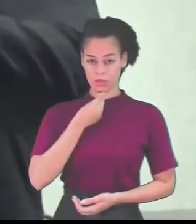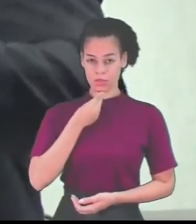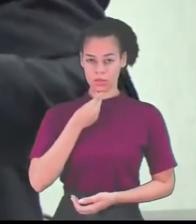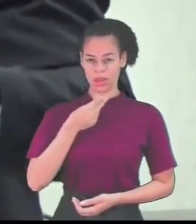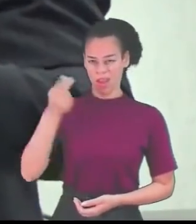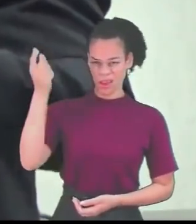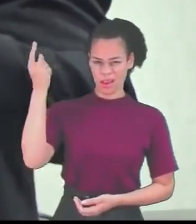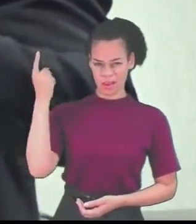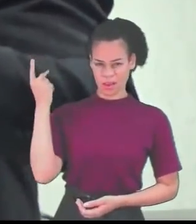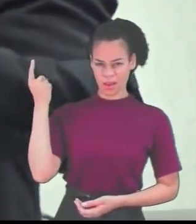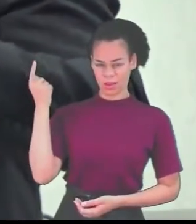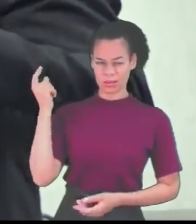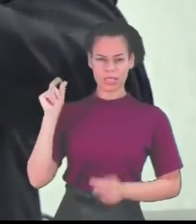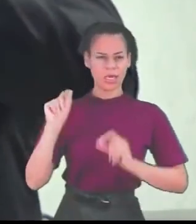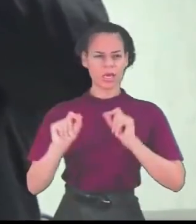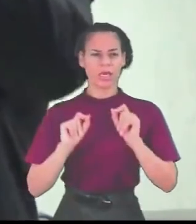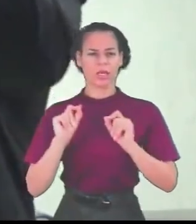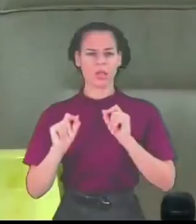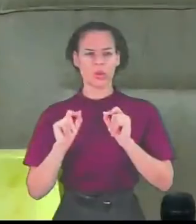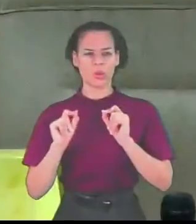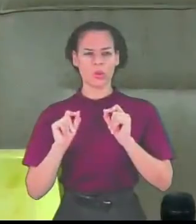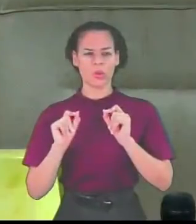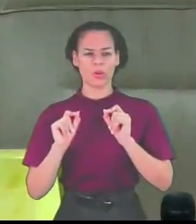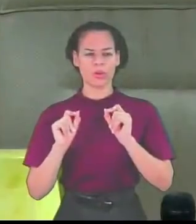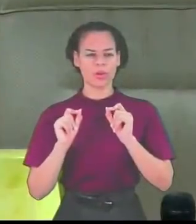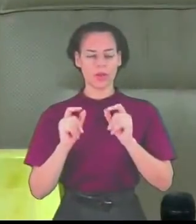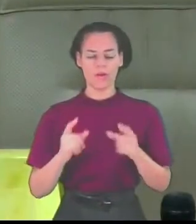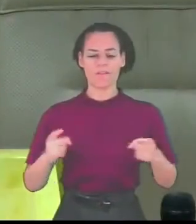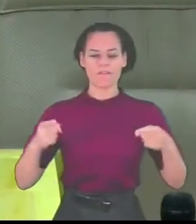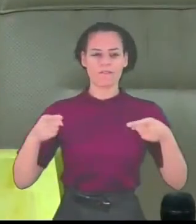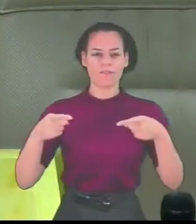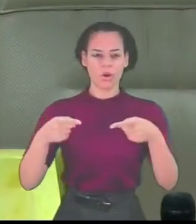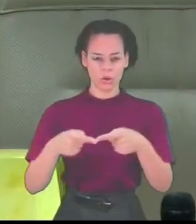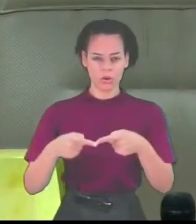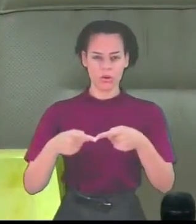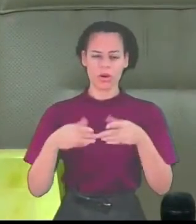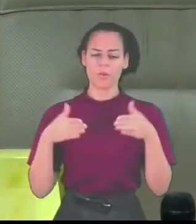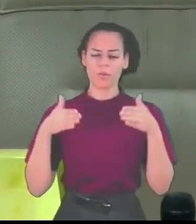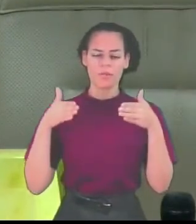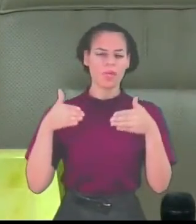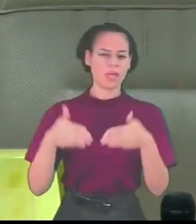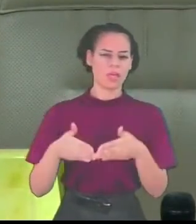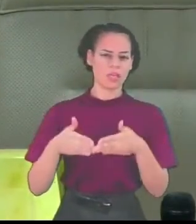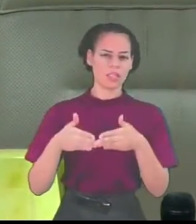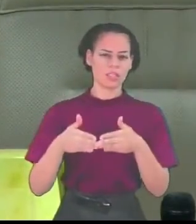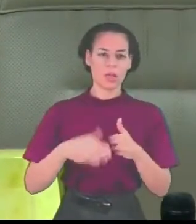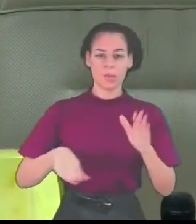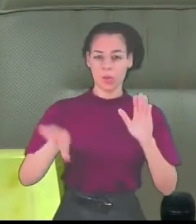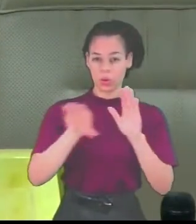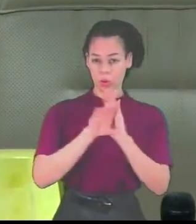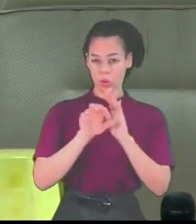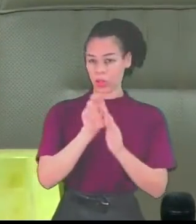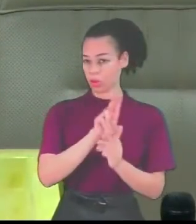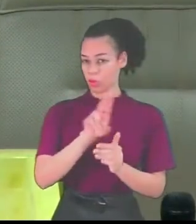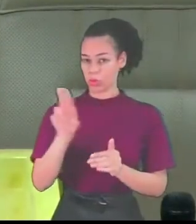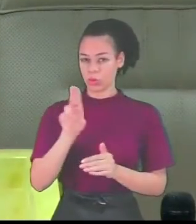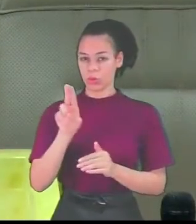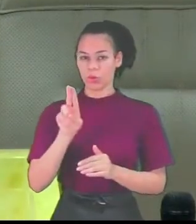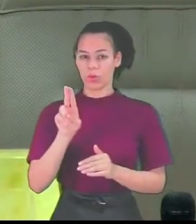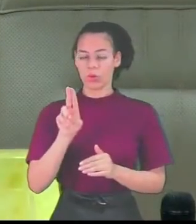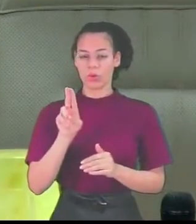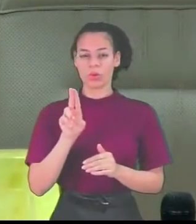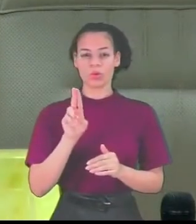naquela época para trazer a analogia do termo de um conceito do nome Ministro